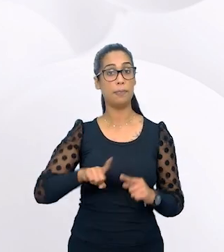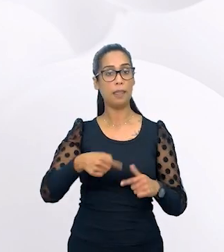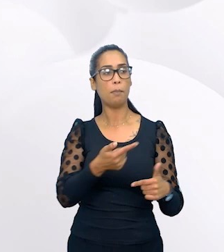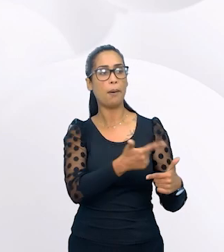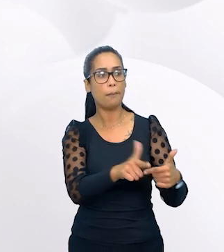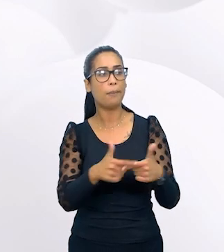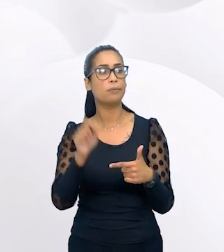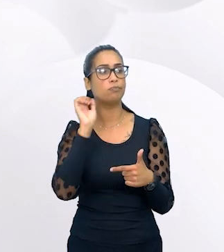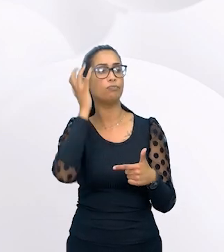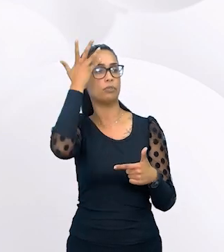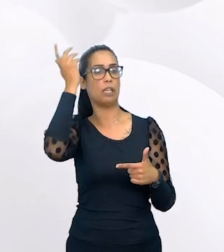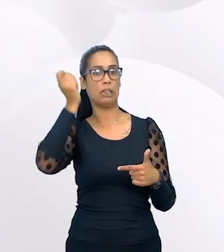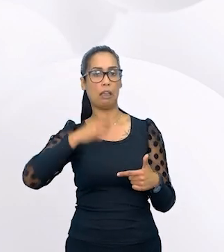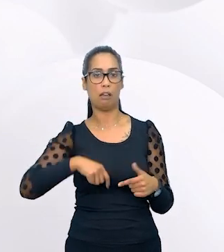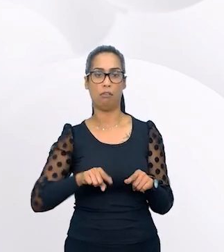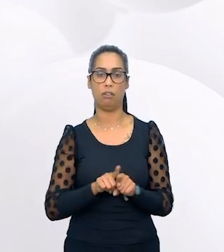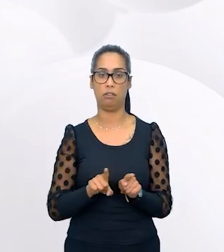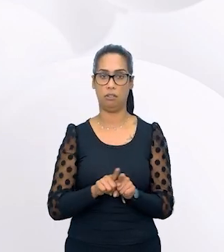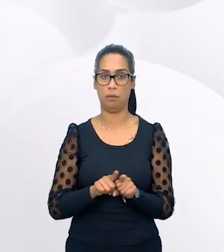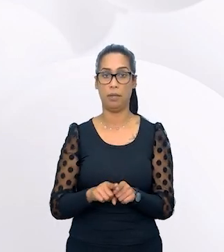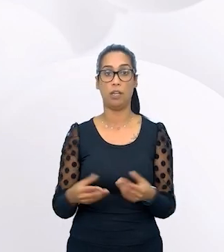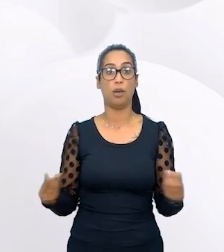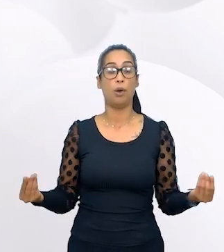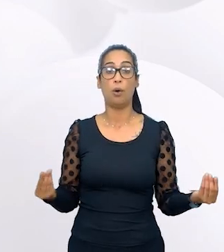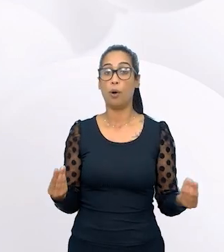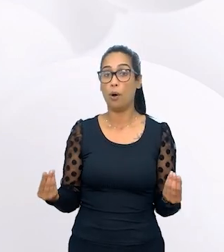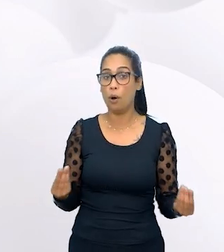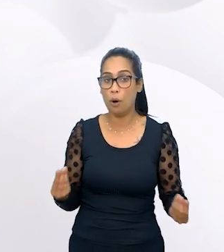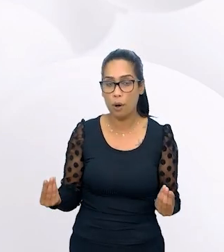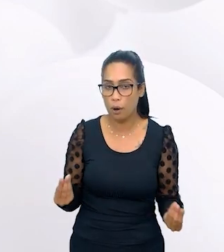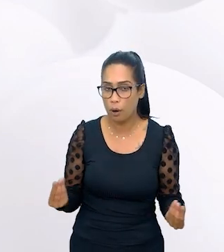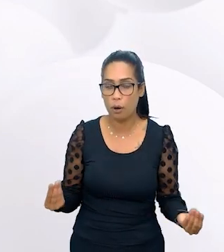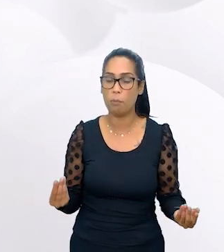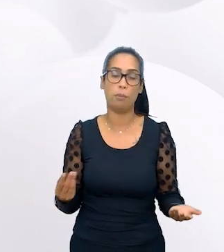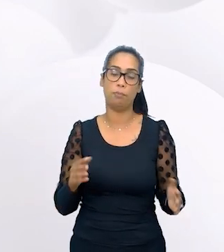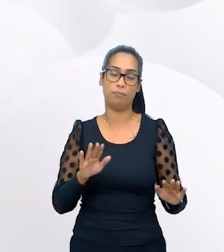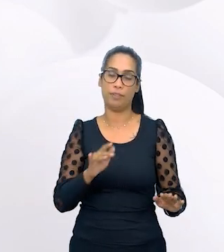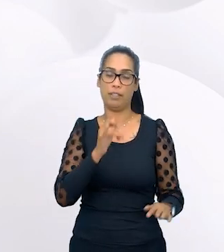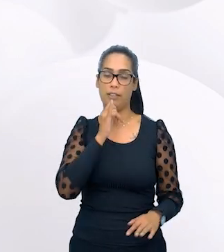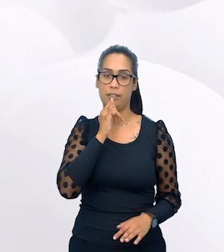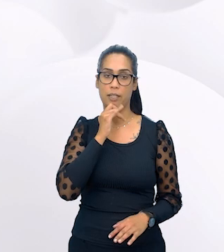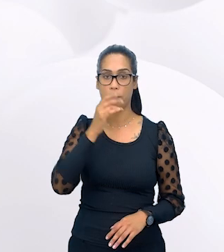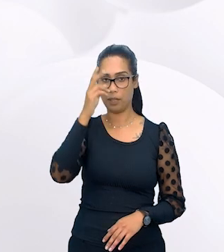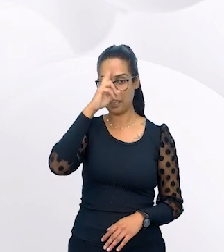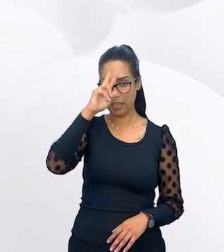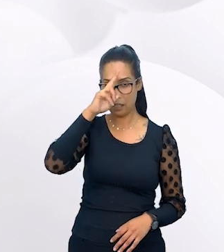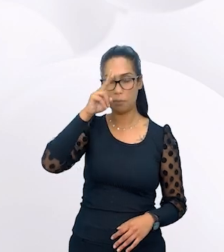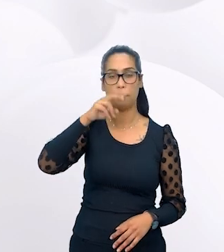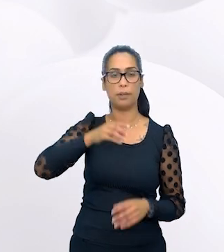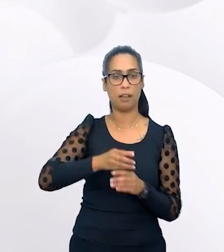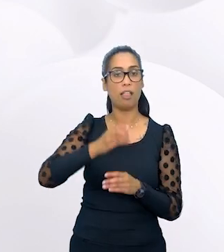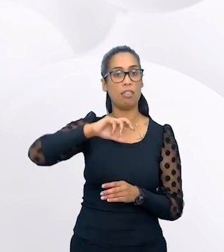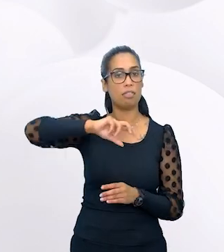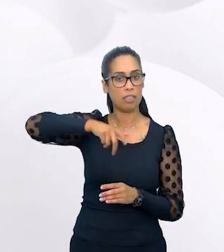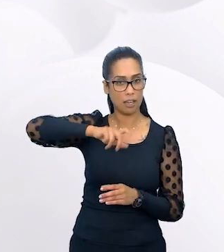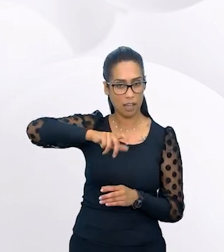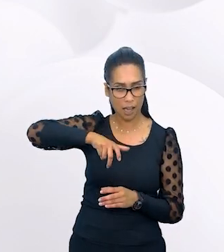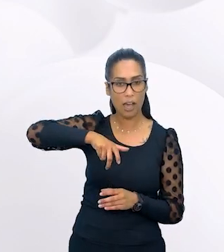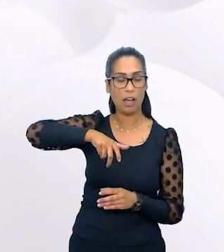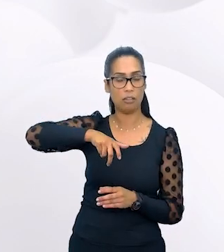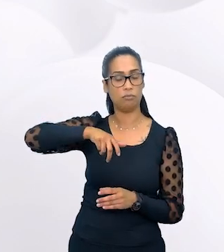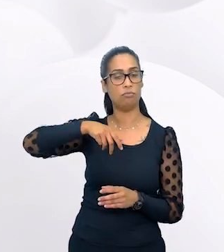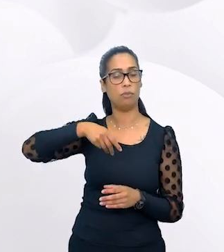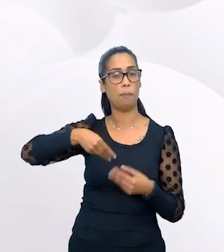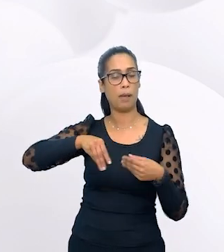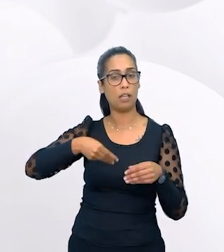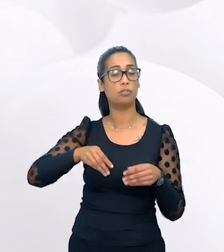problemas. Então, trazer pressupostos de como a gente pode, por exemplo, como a gente falou aqui das garrafas PETs, mas não só isso também, a